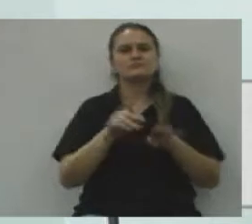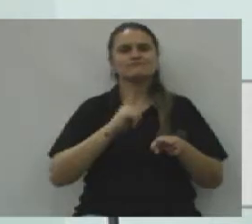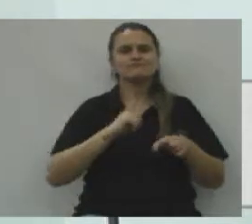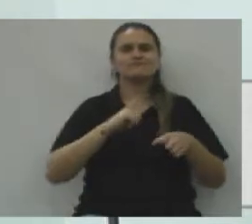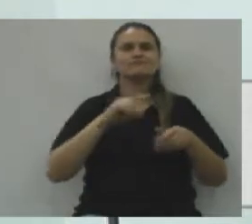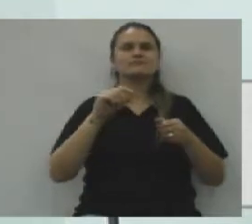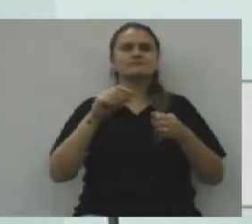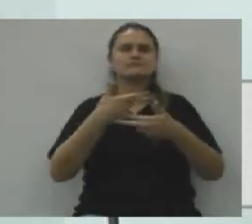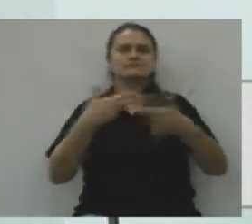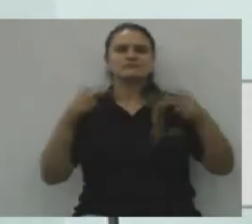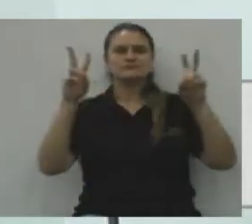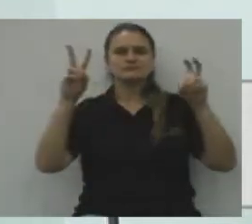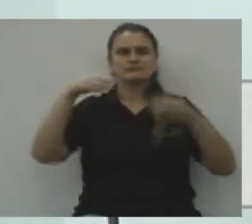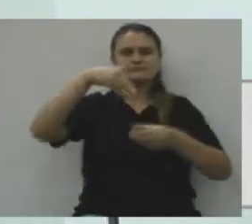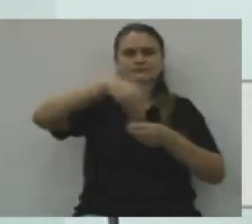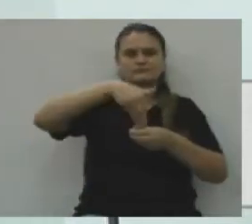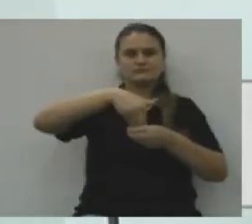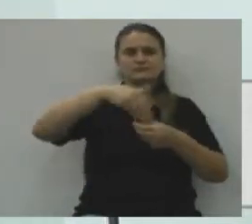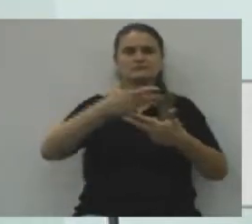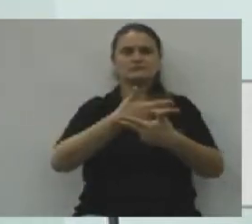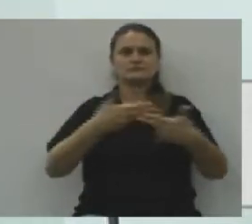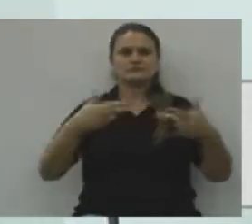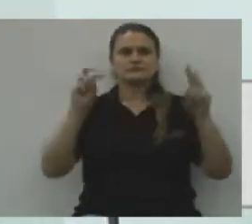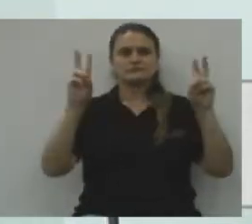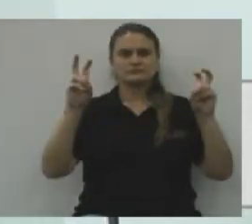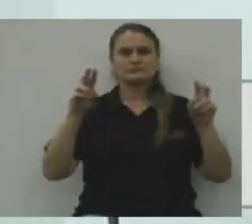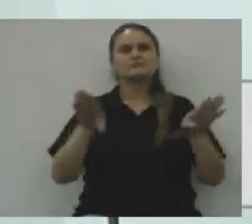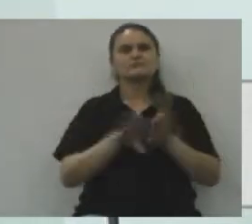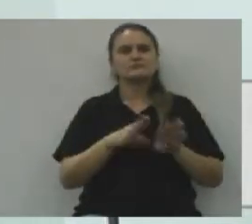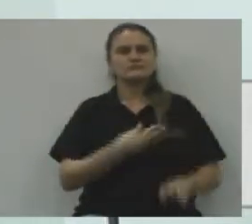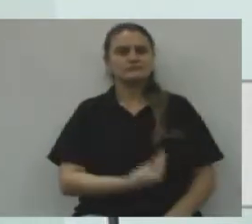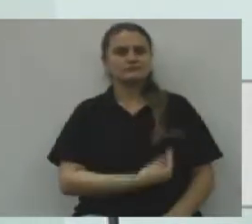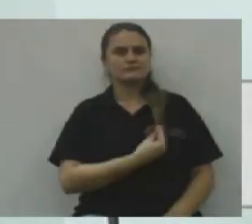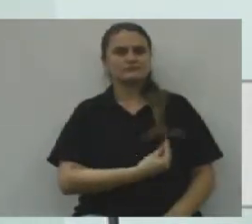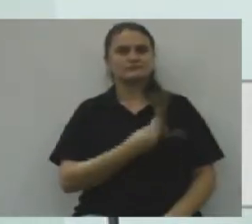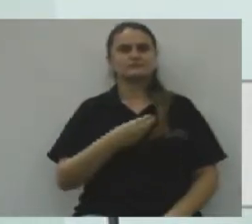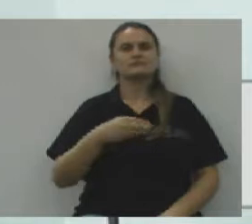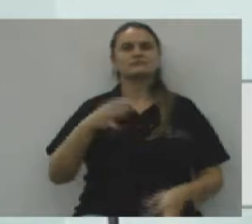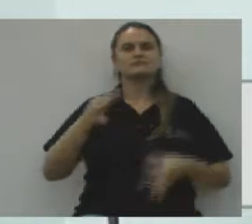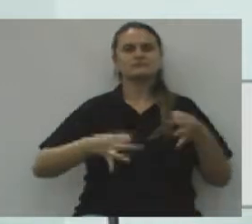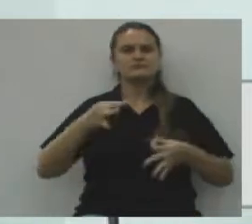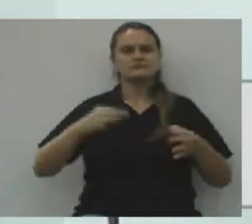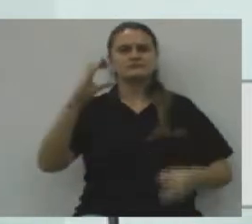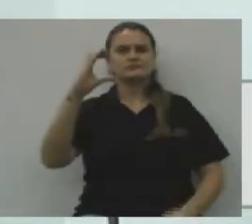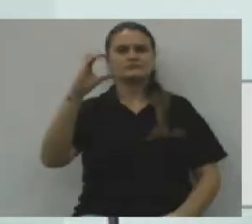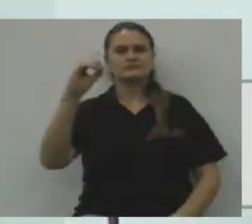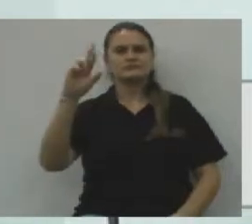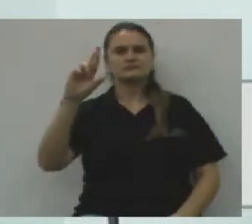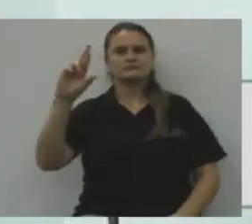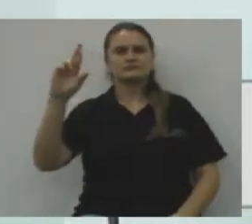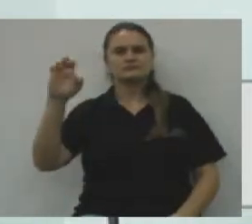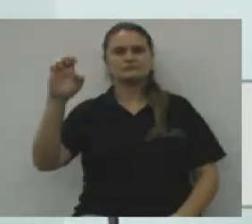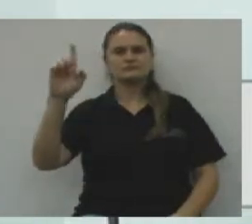processos eleitorais. E hoje nós tivemos a presença da Corregedoria Geral da Justiça, agora na última semana, na